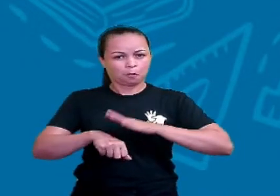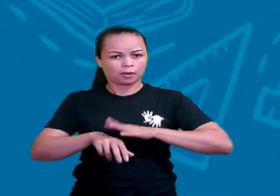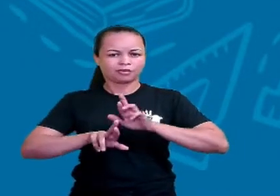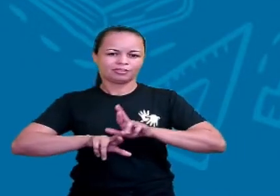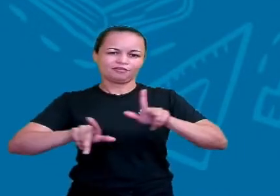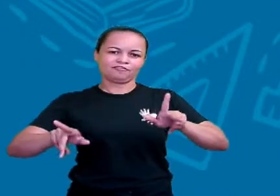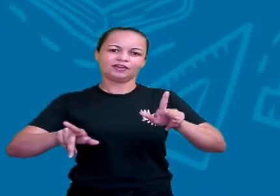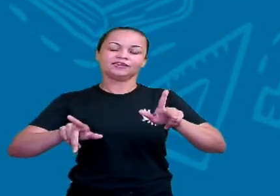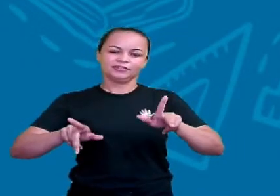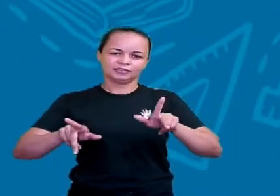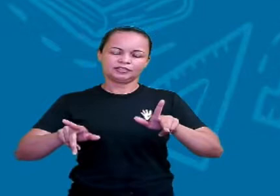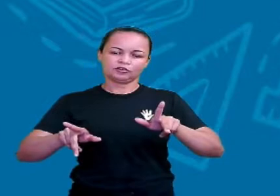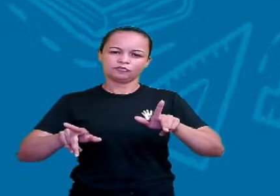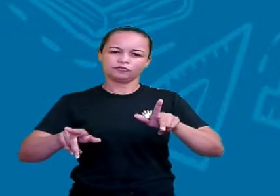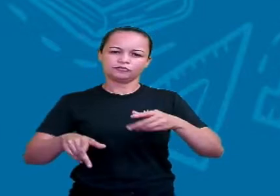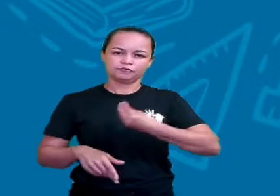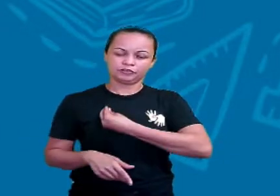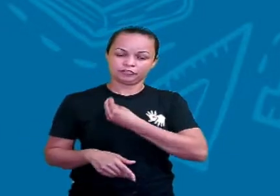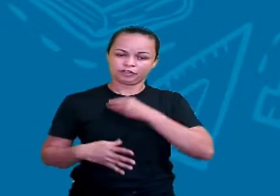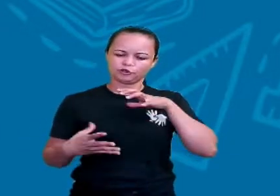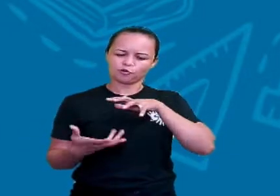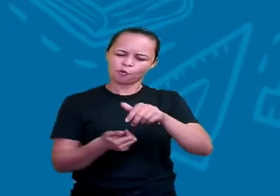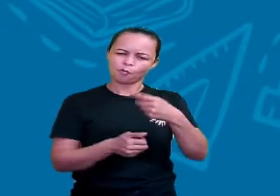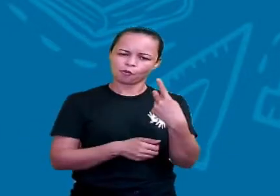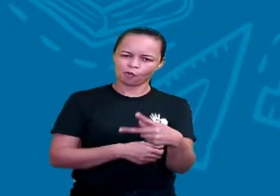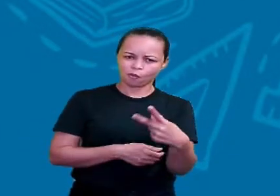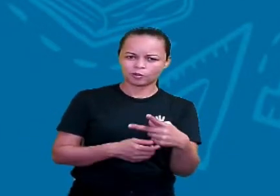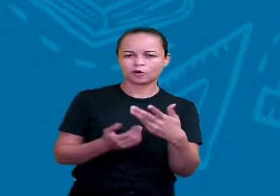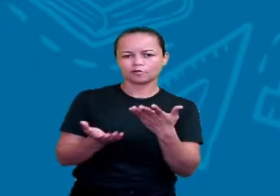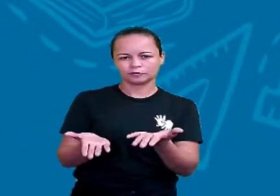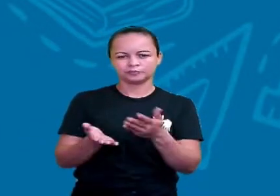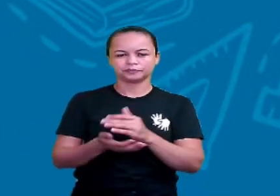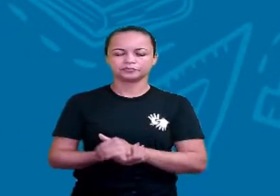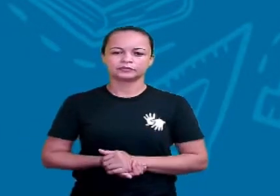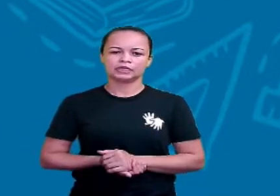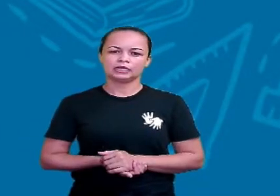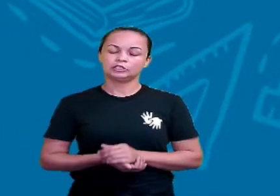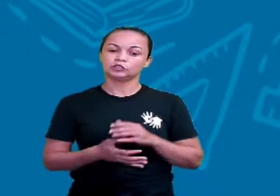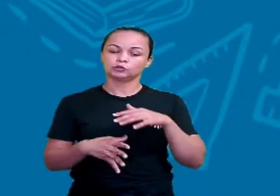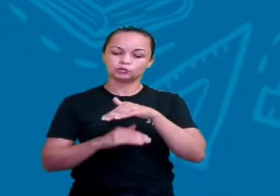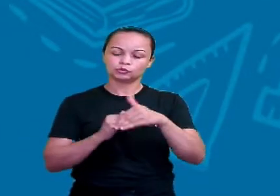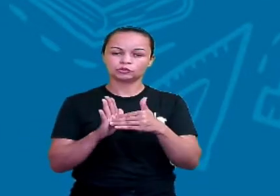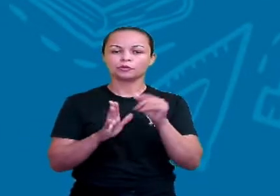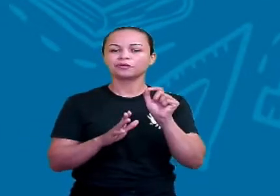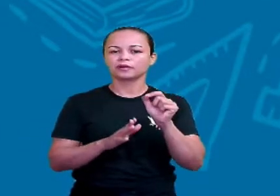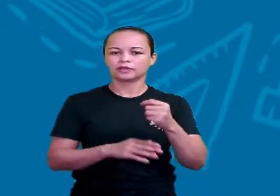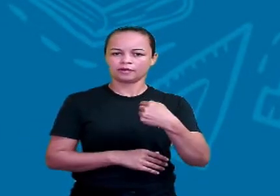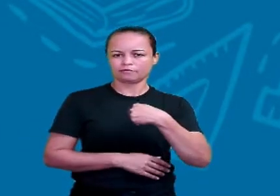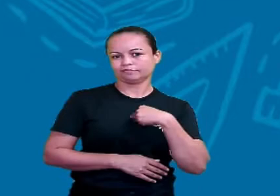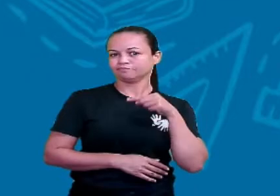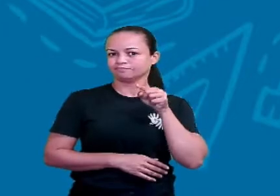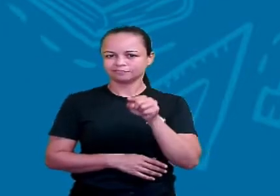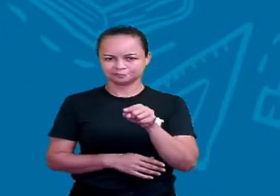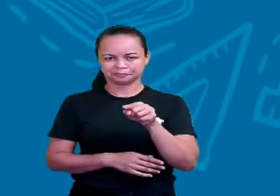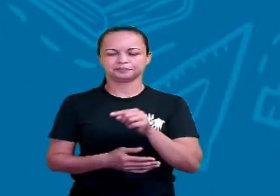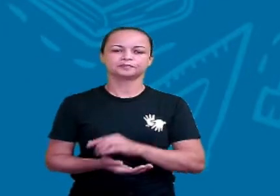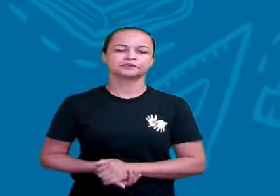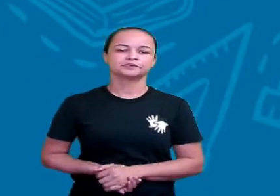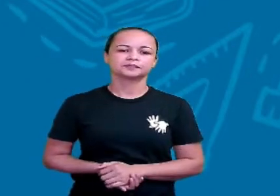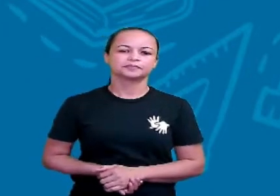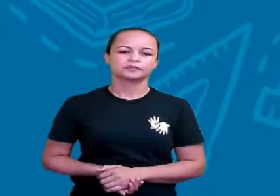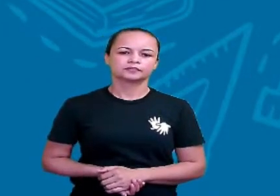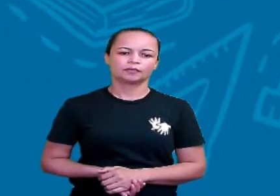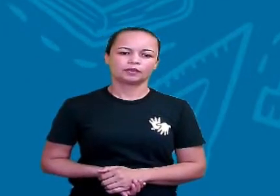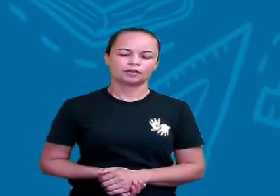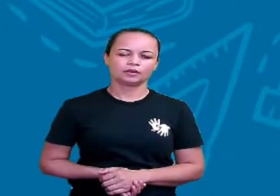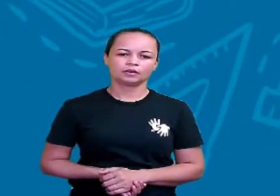vivendo o mundo delas. E tudo isso é feito eu e você, tá? O mundo